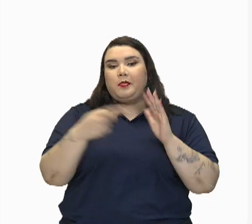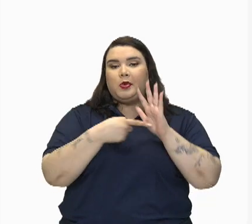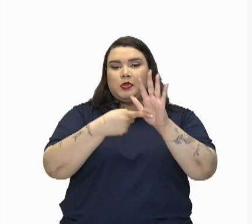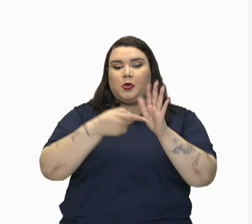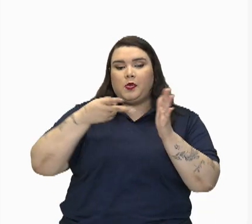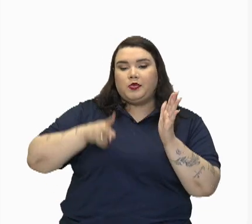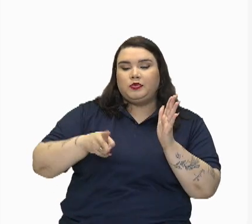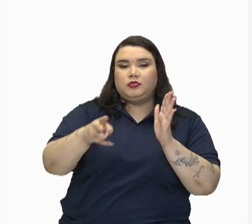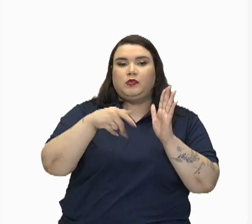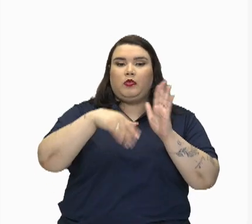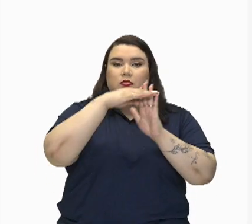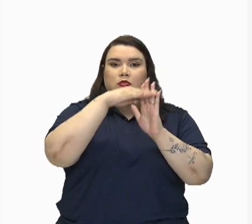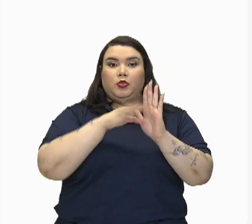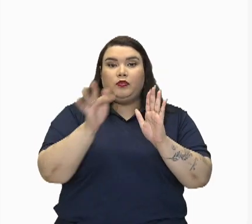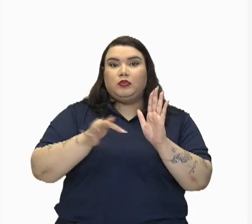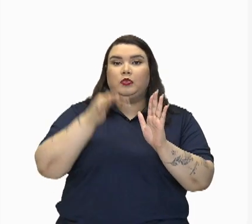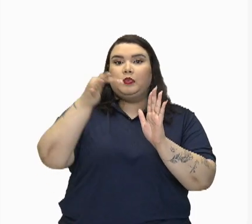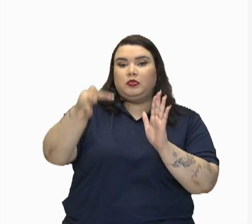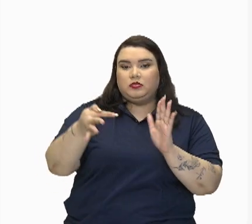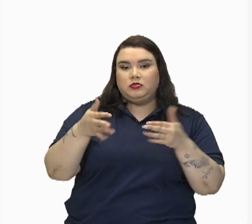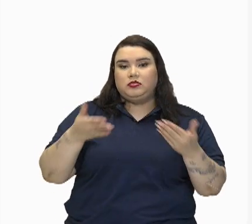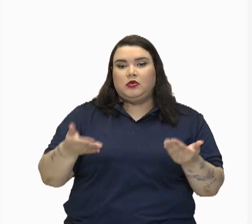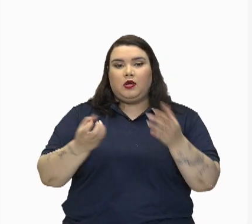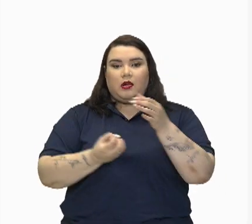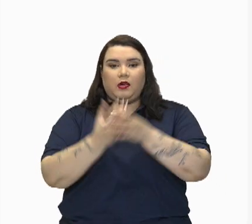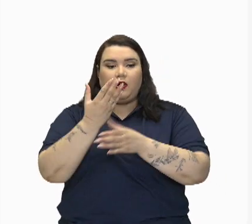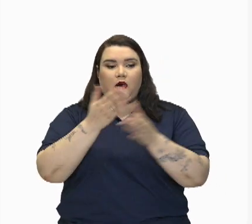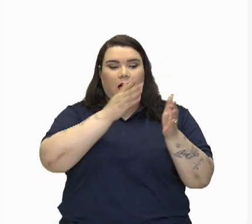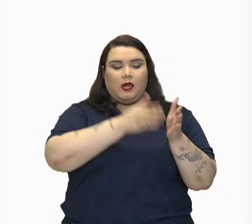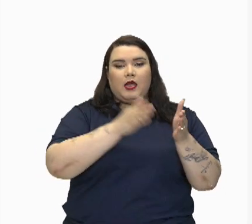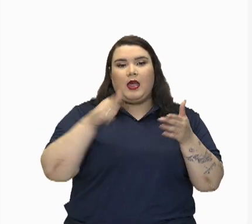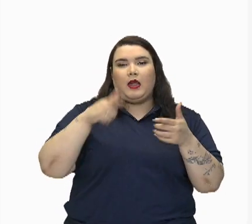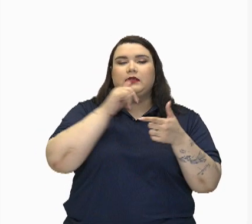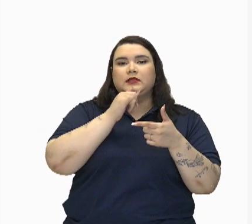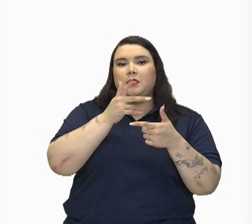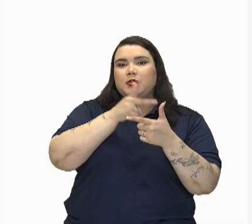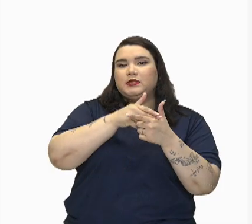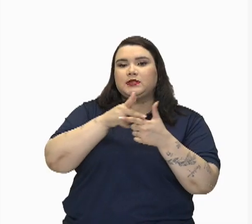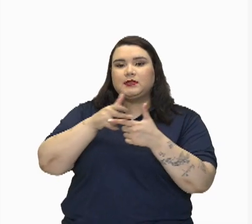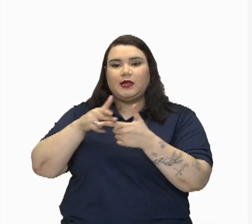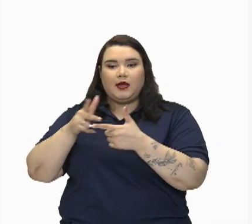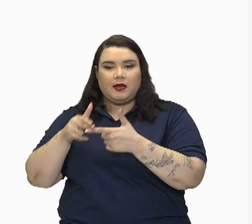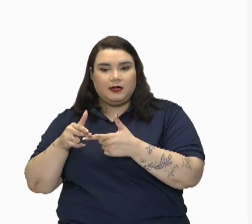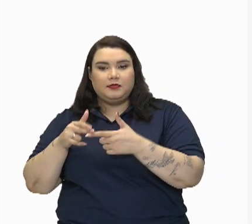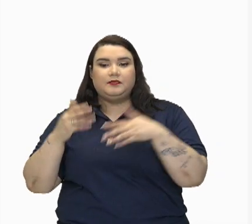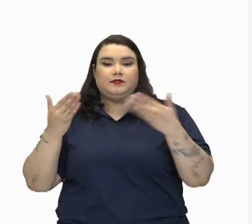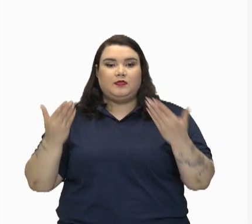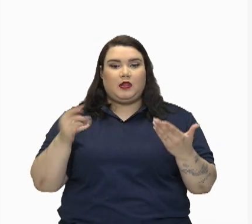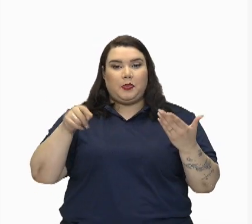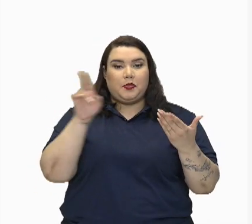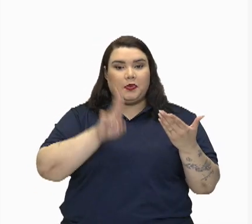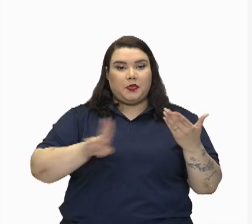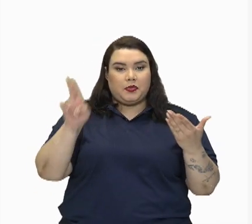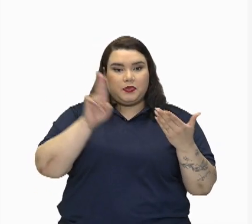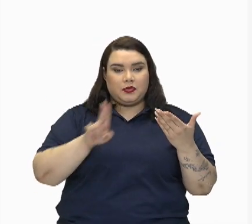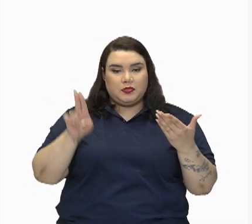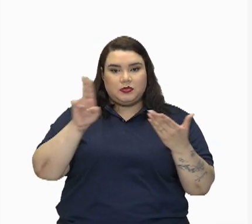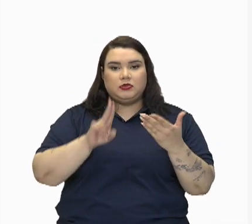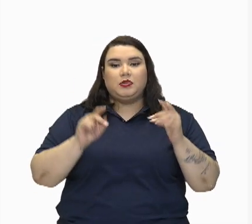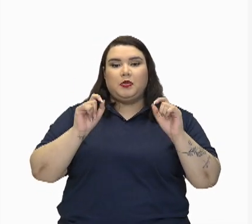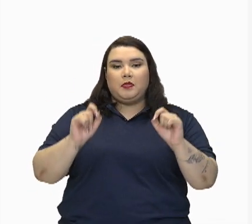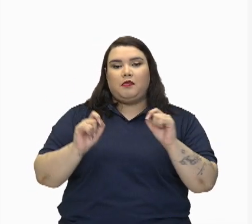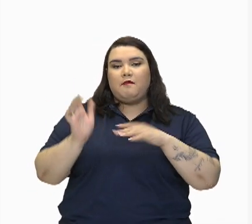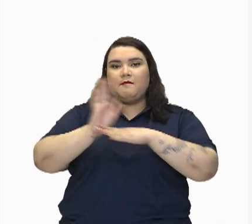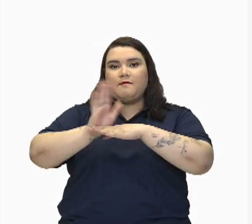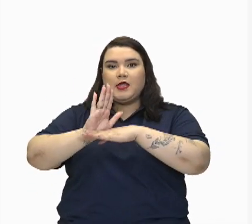continuidade da trama no futuro, para dar origem a séries, né? Esse último recurso é muito utilizado em trilogias